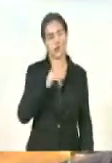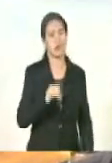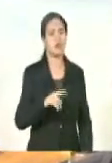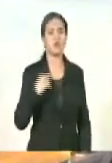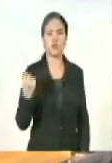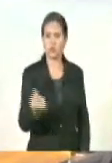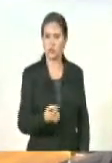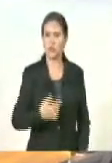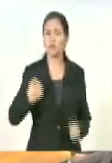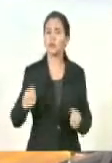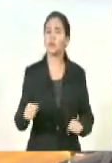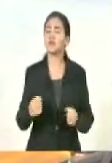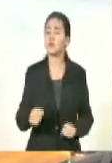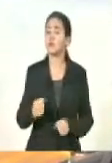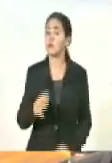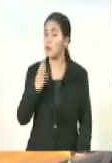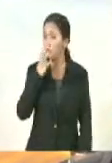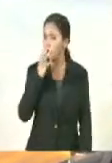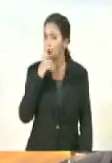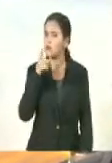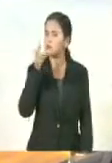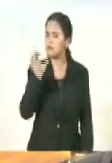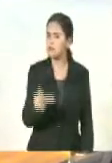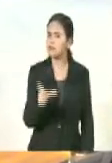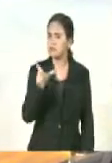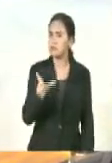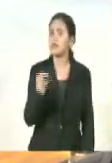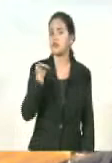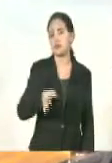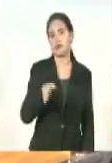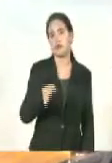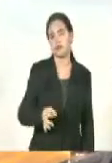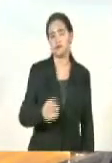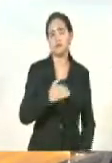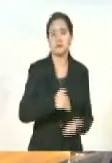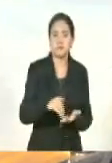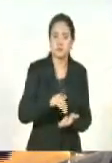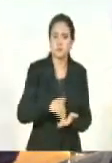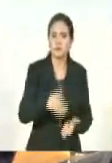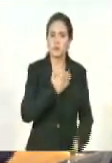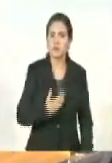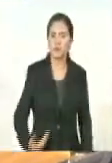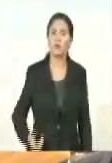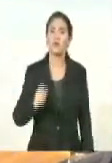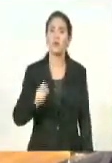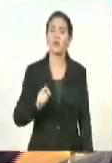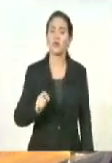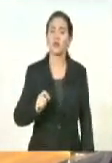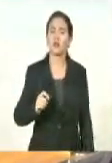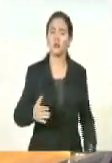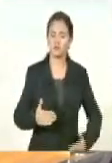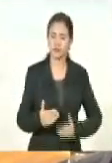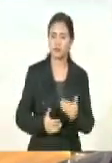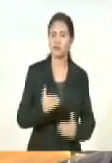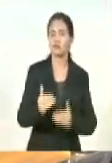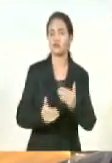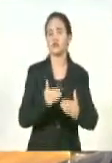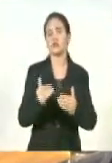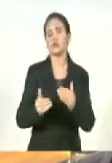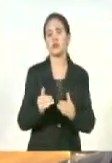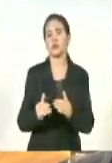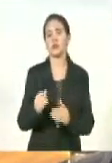pelas secretarias de governo, que têm como compromisso investir no fortalecimento da agricultura familiar,